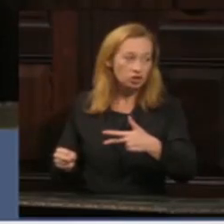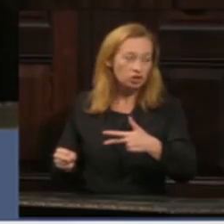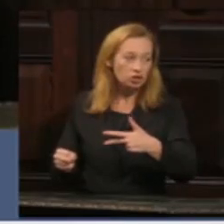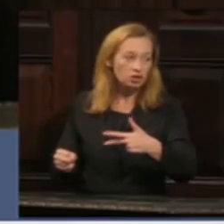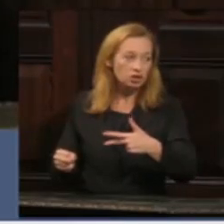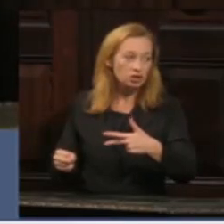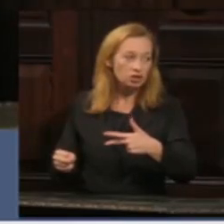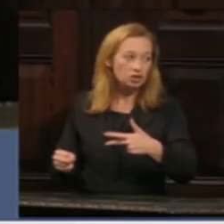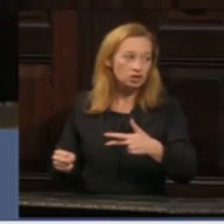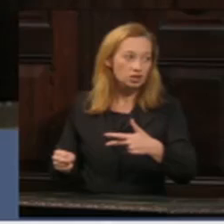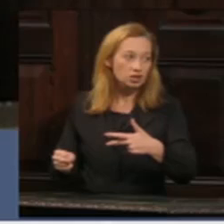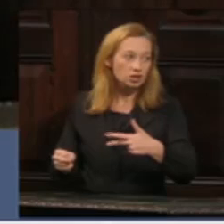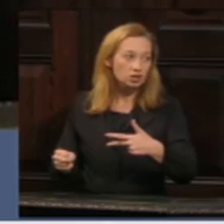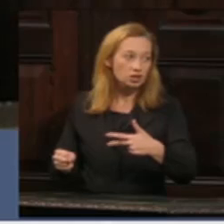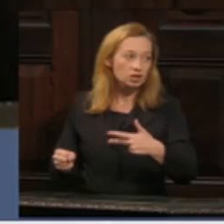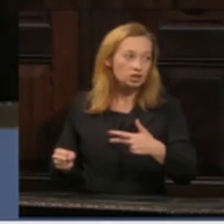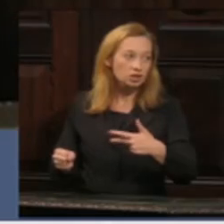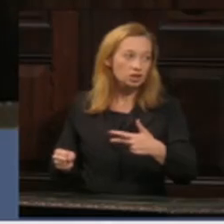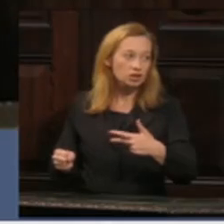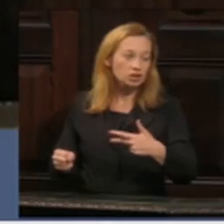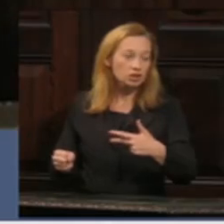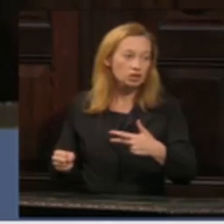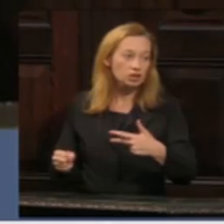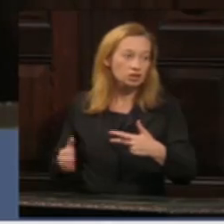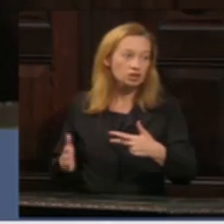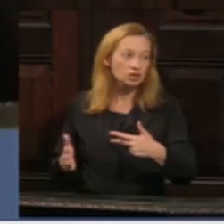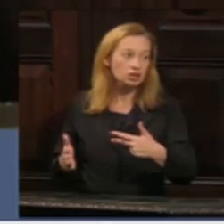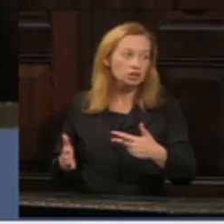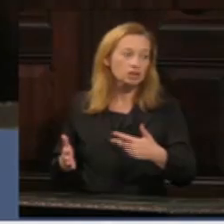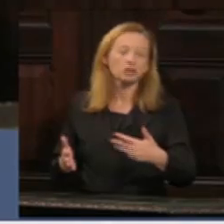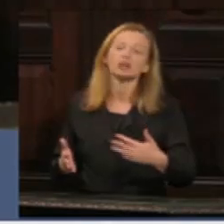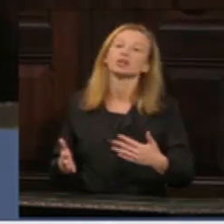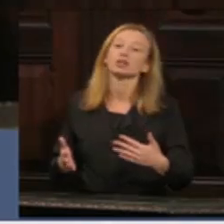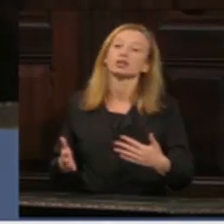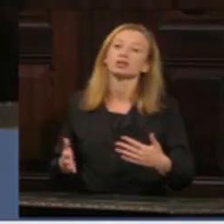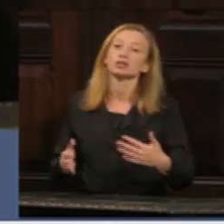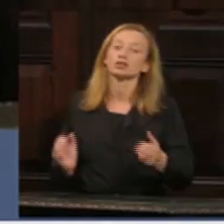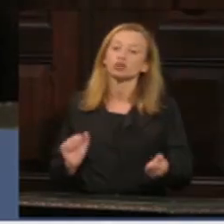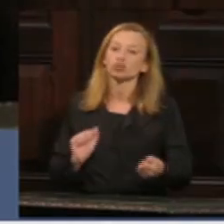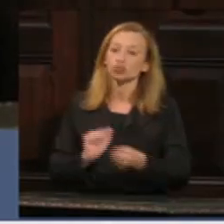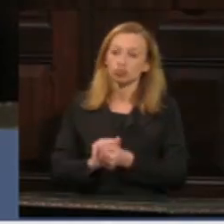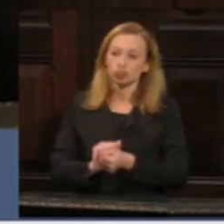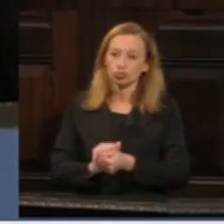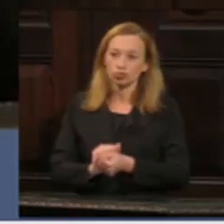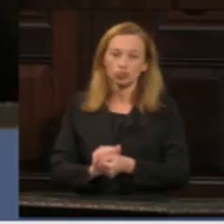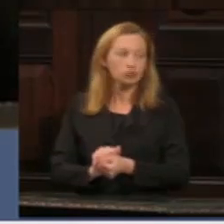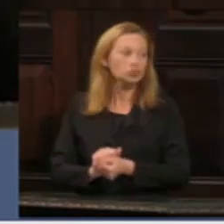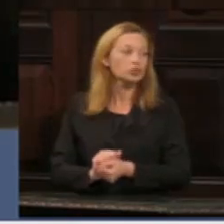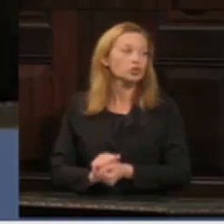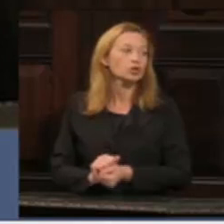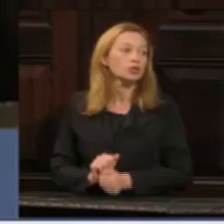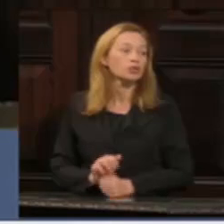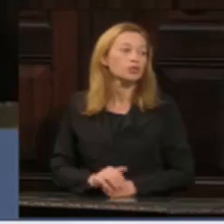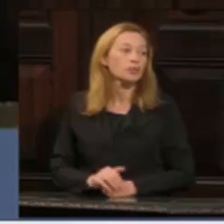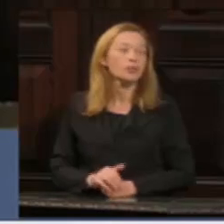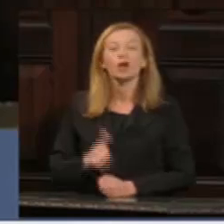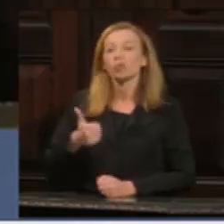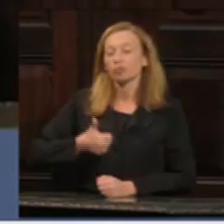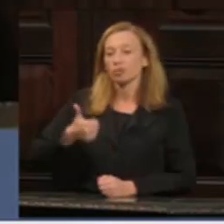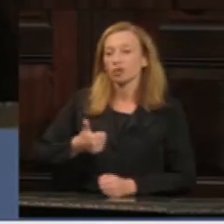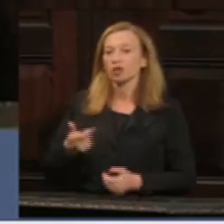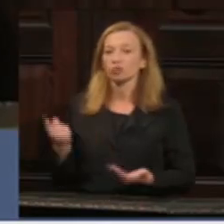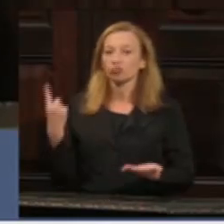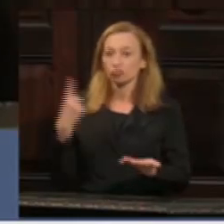independente e harmônicos entre si. Este primeiro